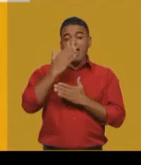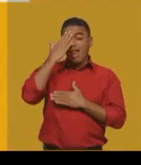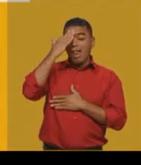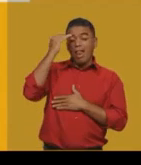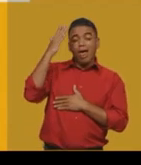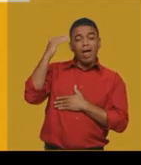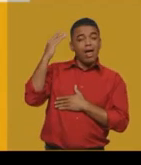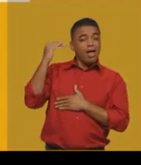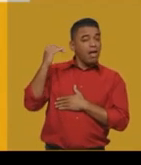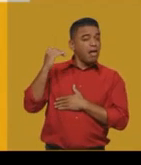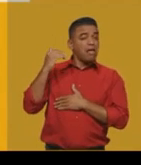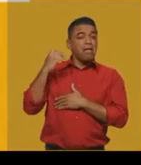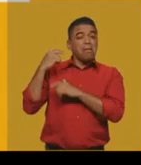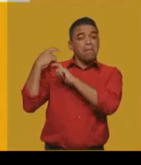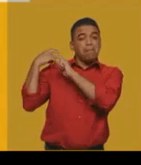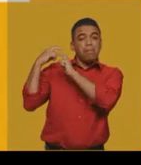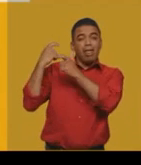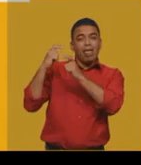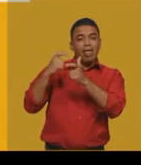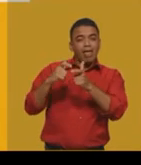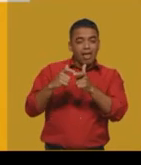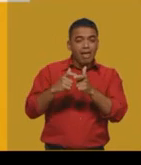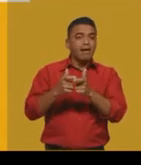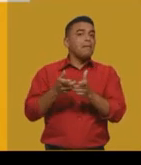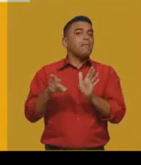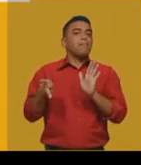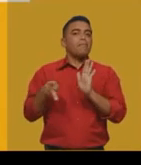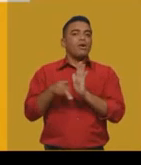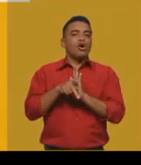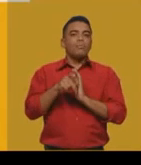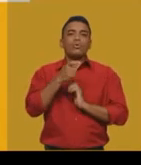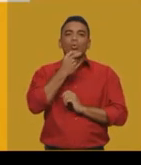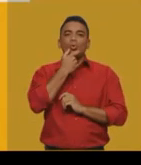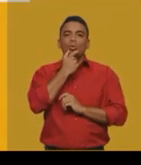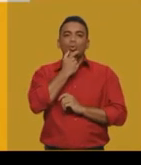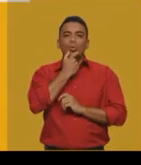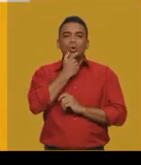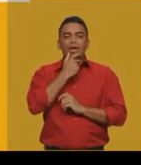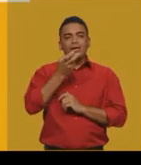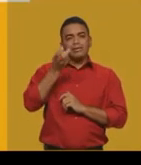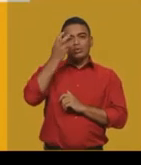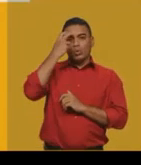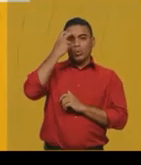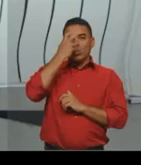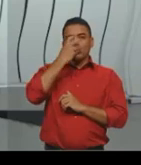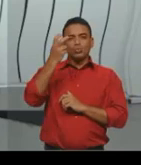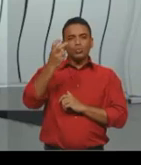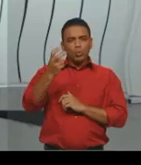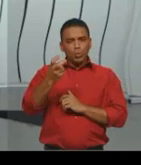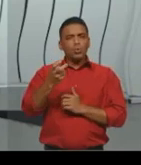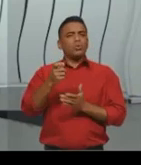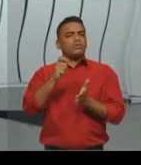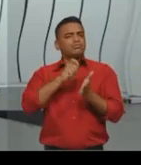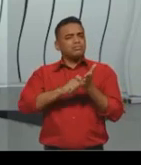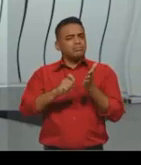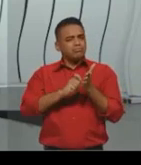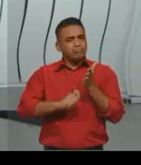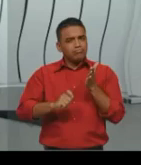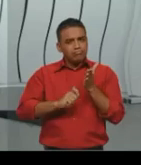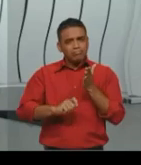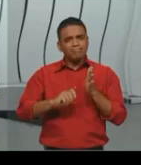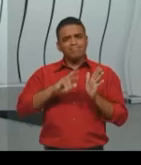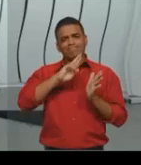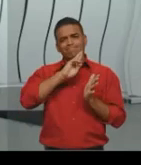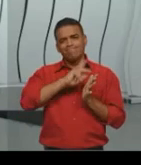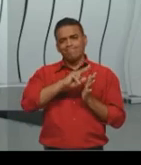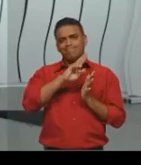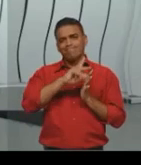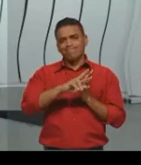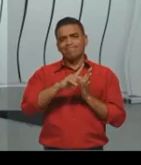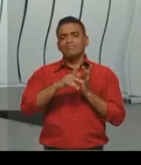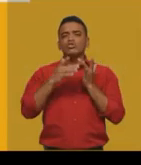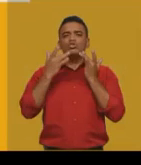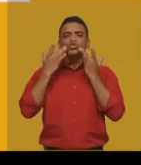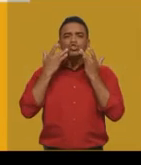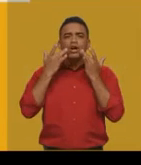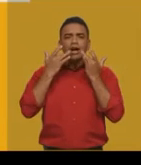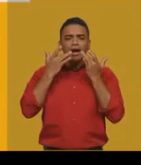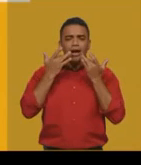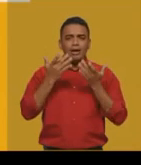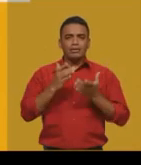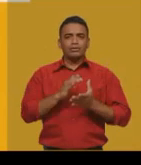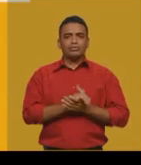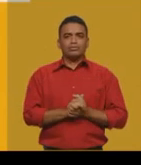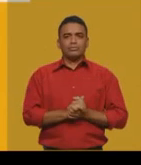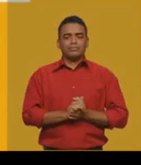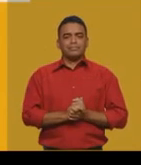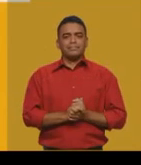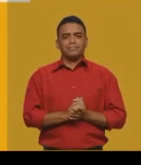tempos, né? Falar em cultura inglesa é falar em Shakespeare. His works are loved throughout